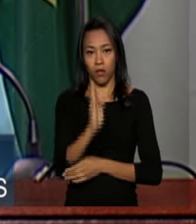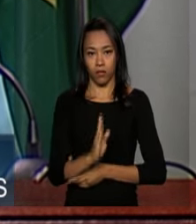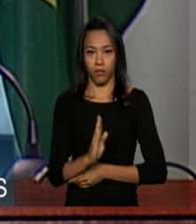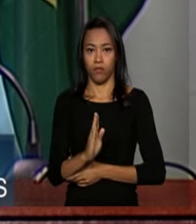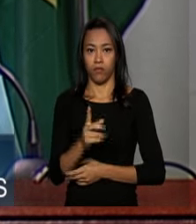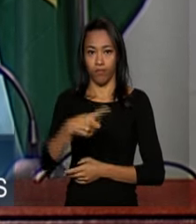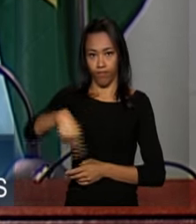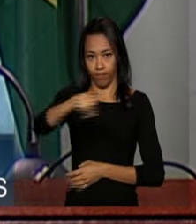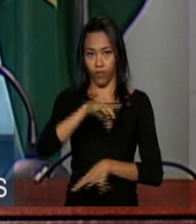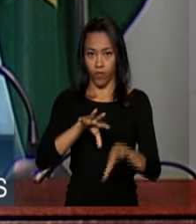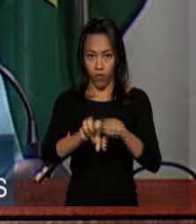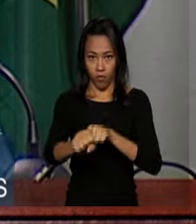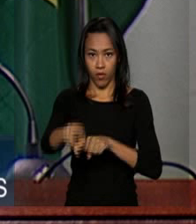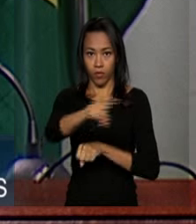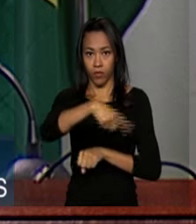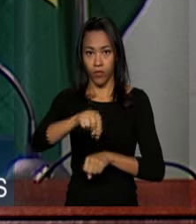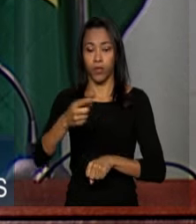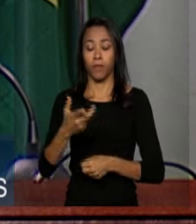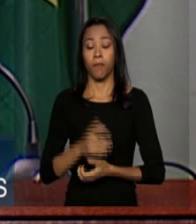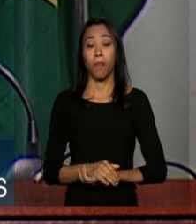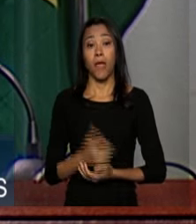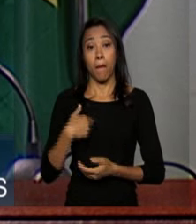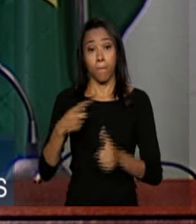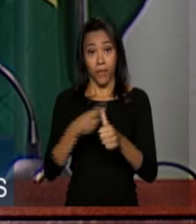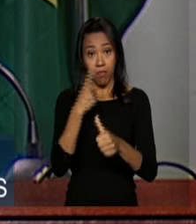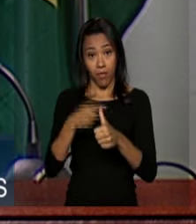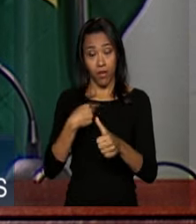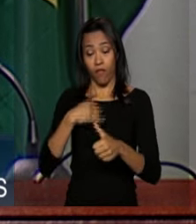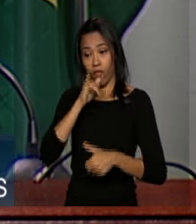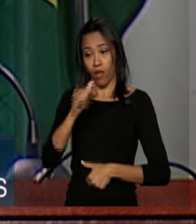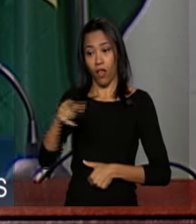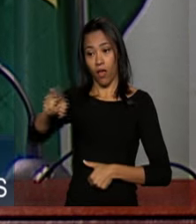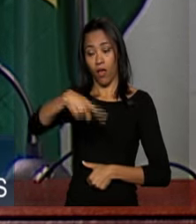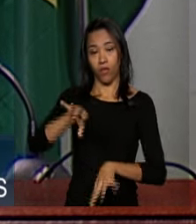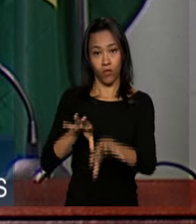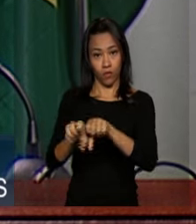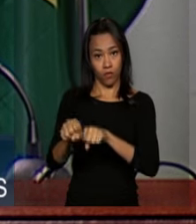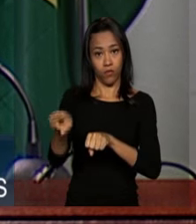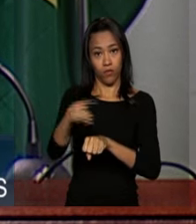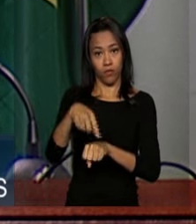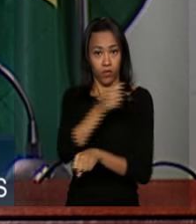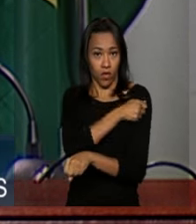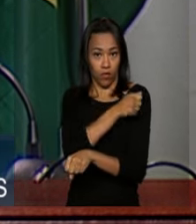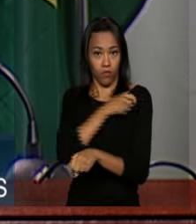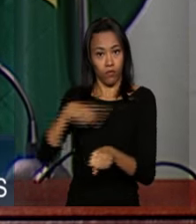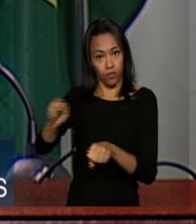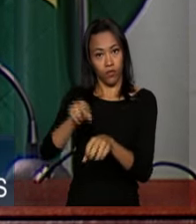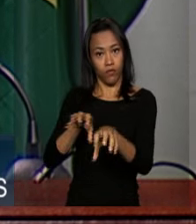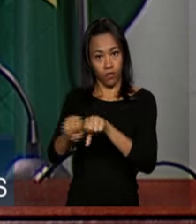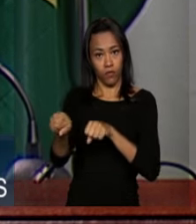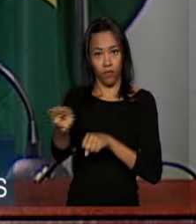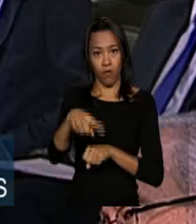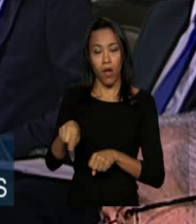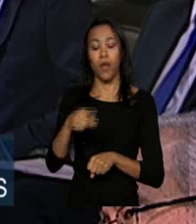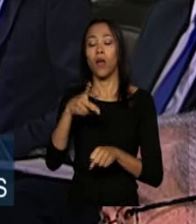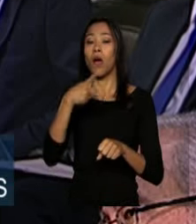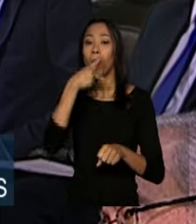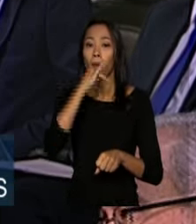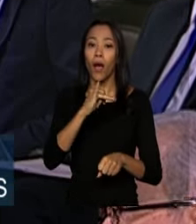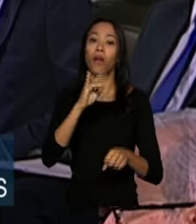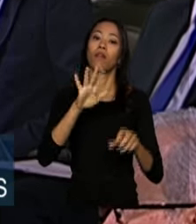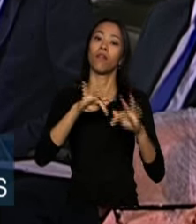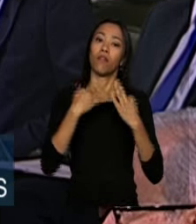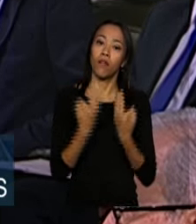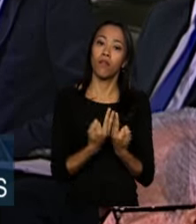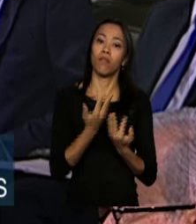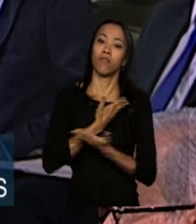primeiras palavras são dirigidas aos formandos, a seus pais, parentes e amigos, que celebram